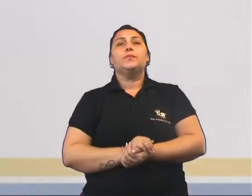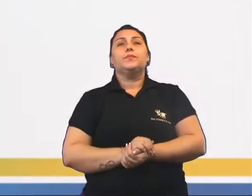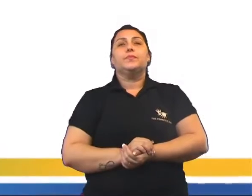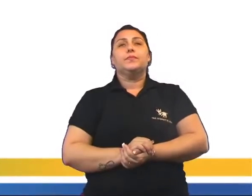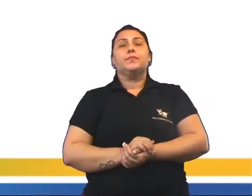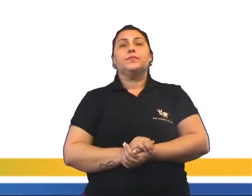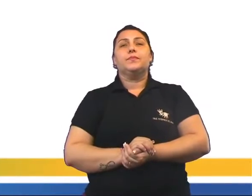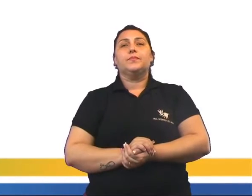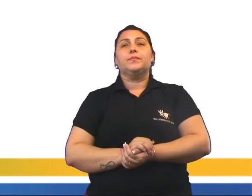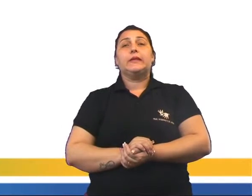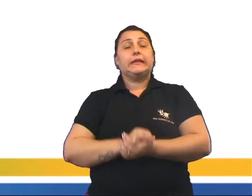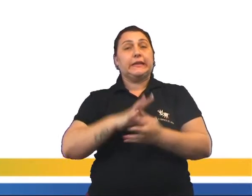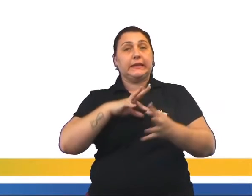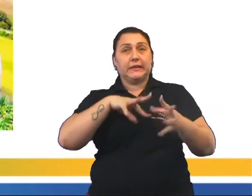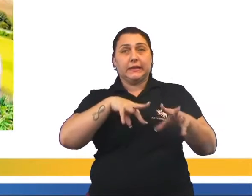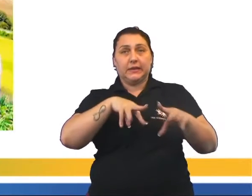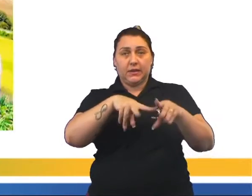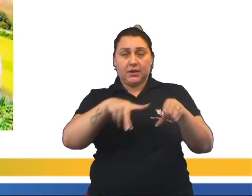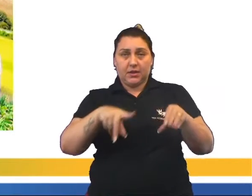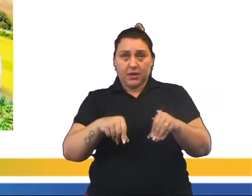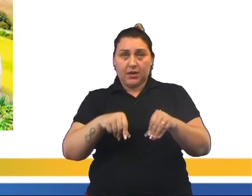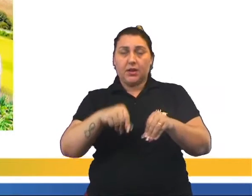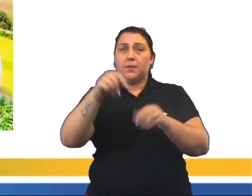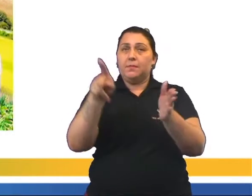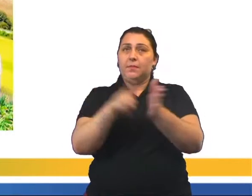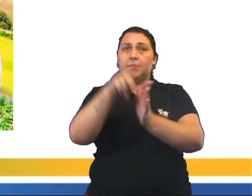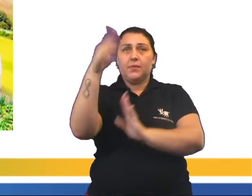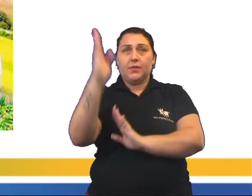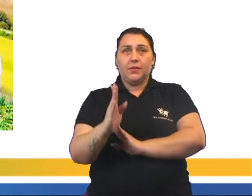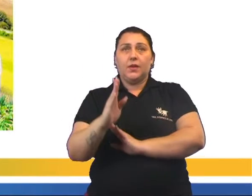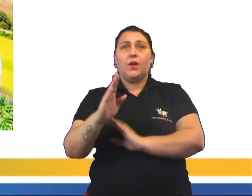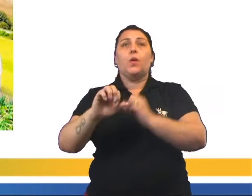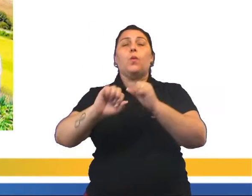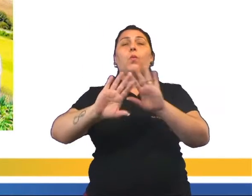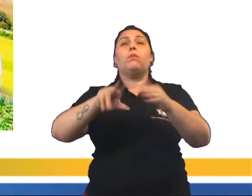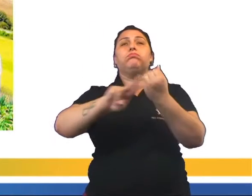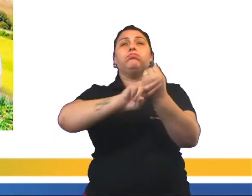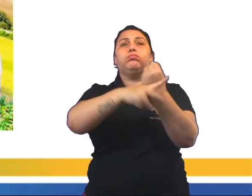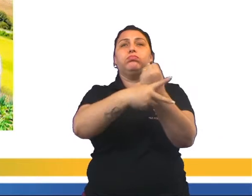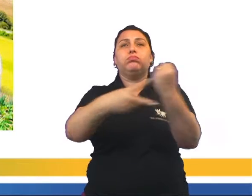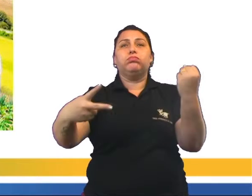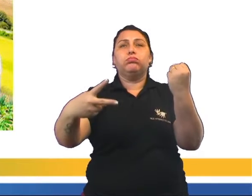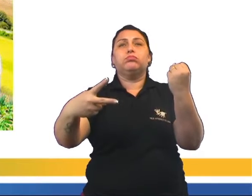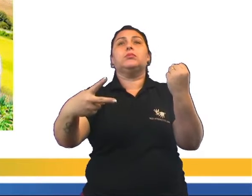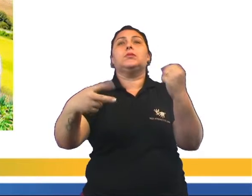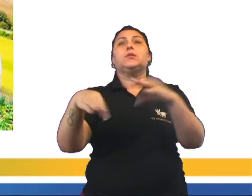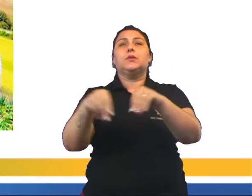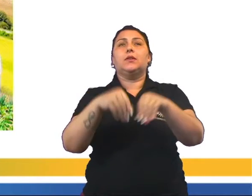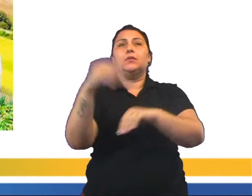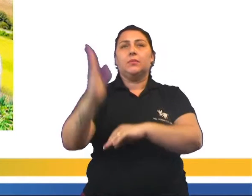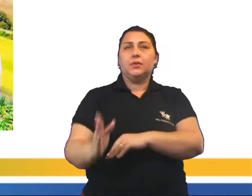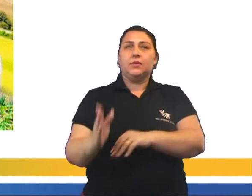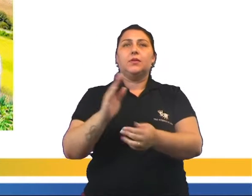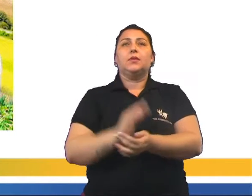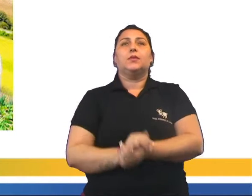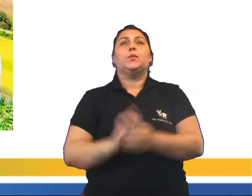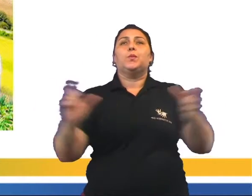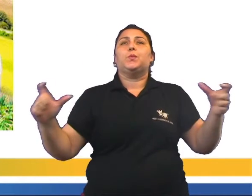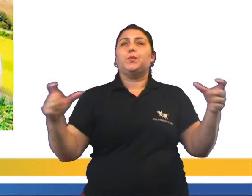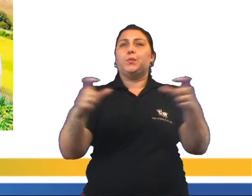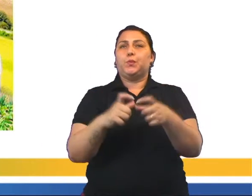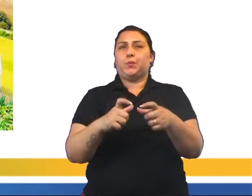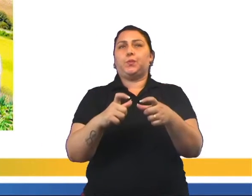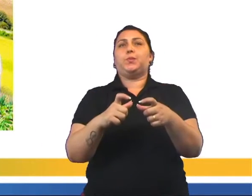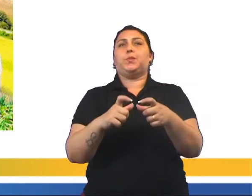da concentração de terras no território brasileiro, né? Quais seriam as consequências da concentração de terras no Brasil? Ela está